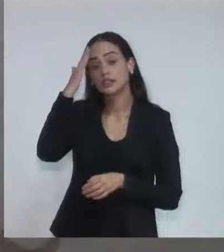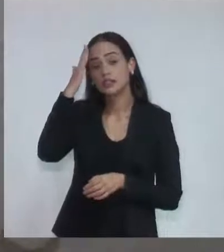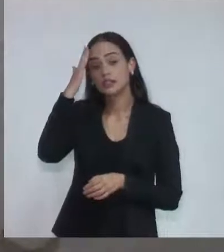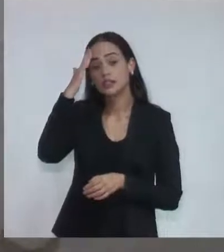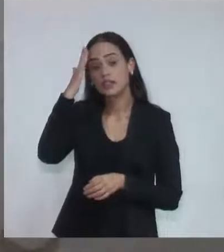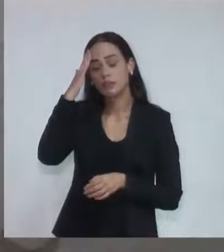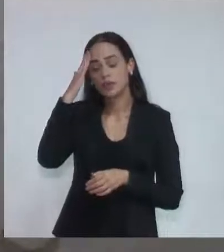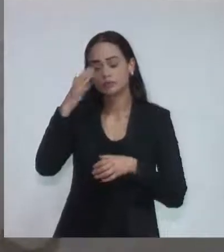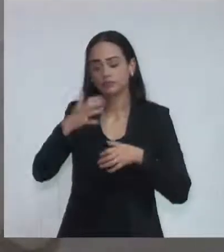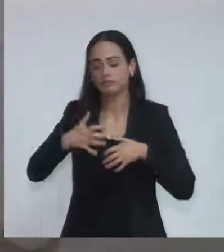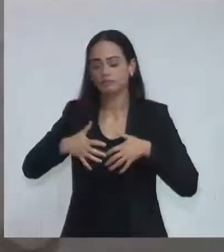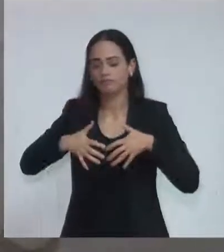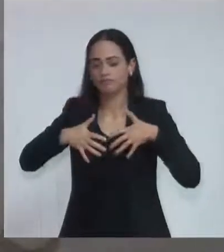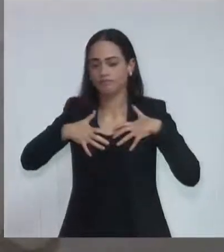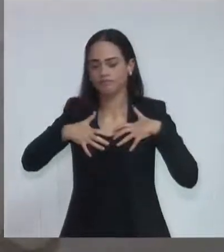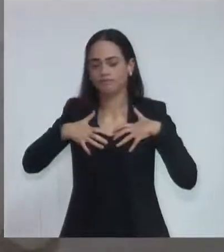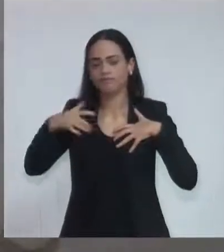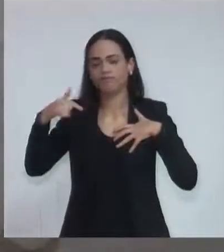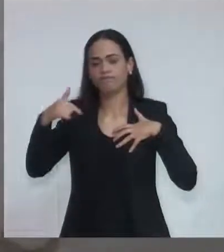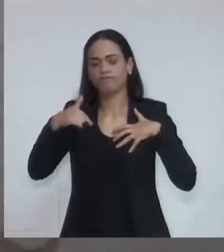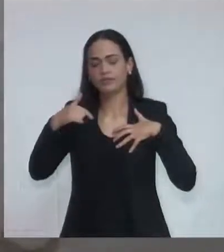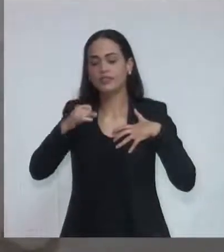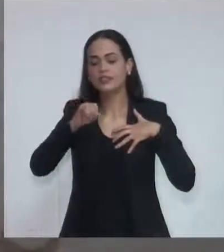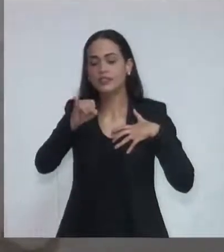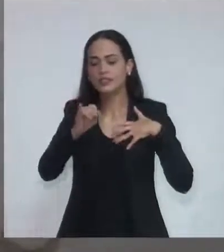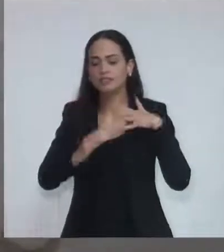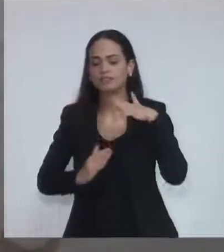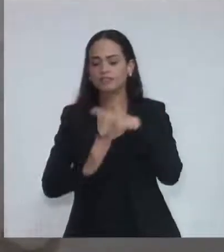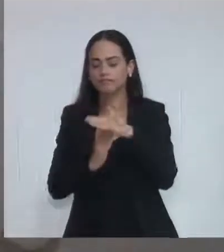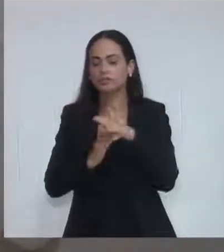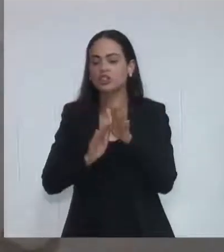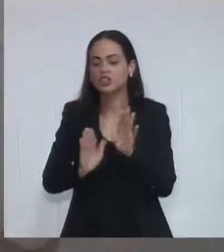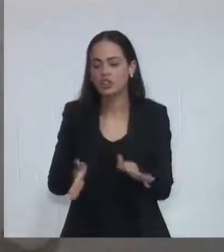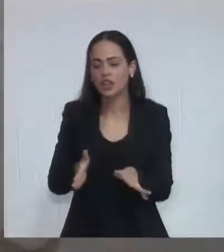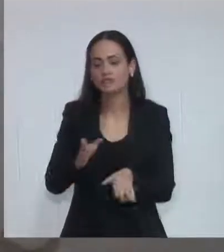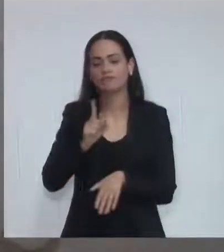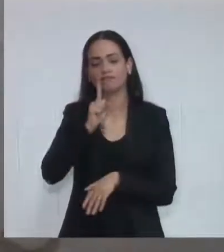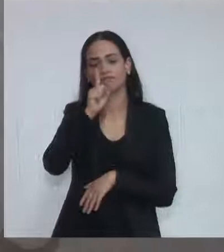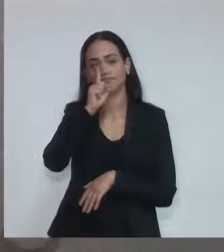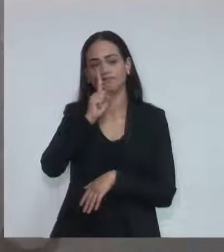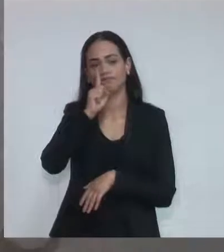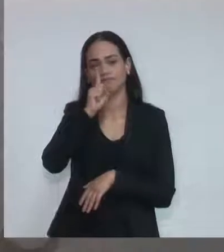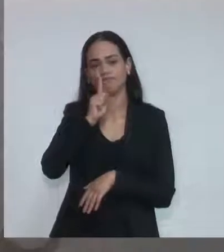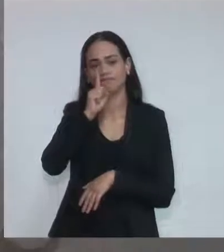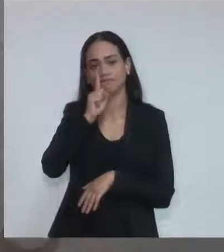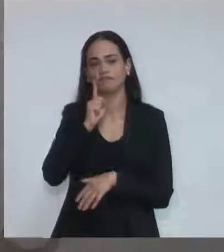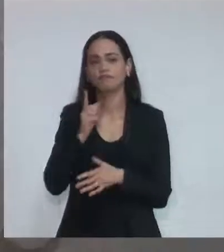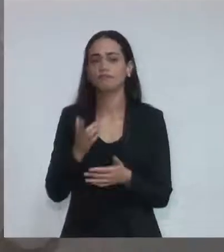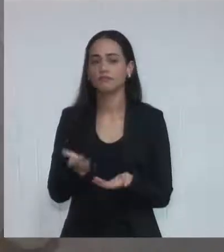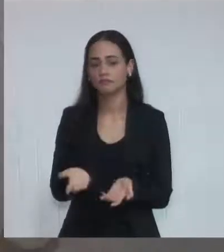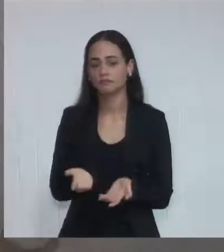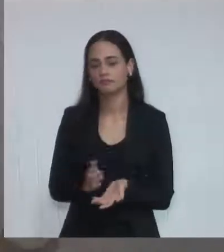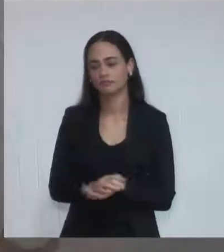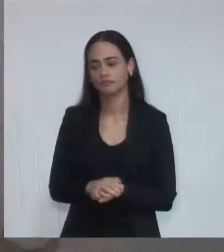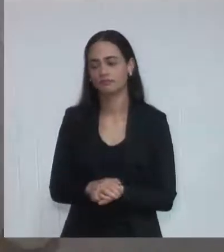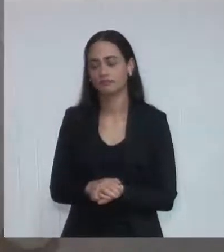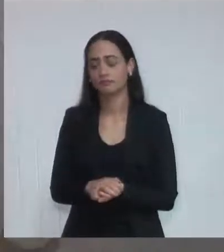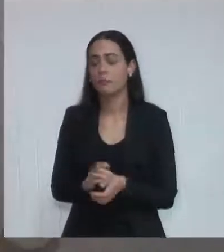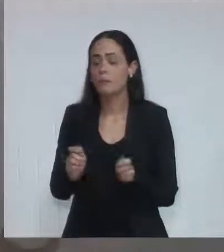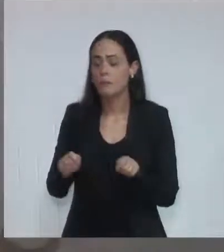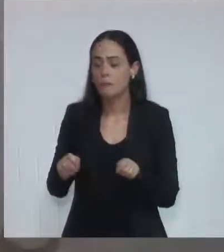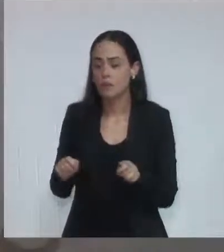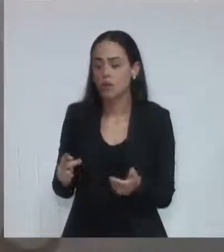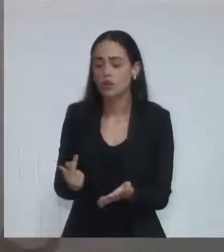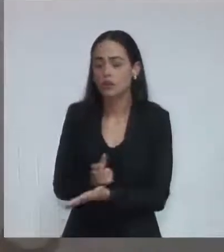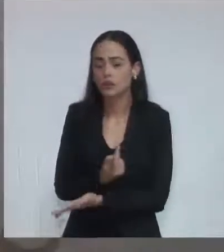o colete vencido, ele coloca em vida, em risco de vida, em risco de morte, a